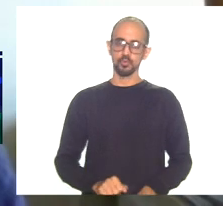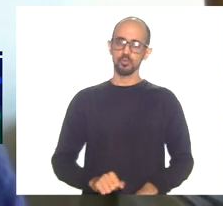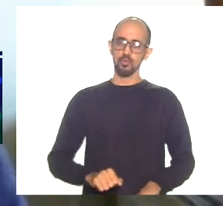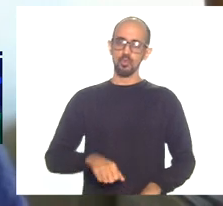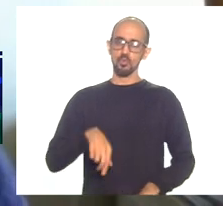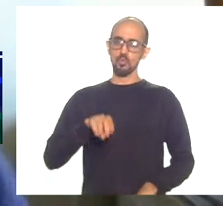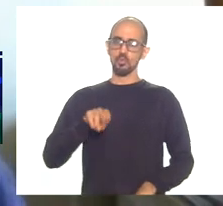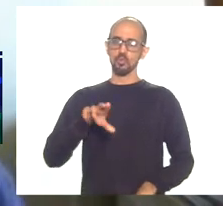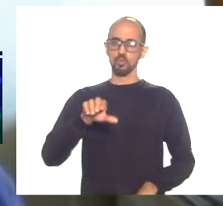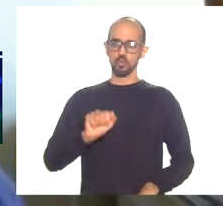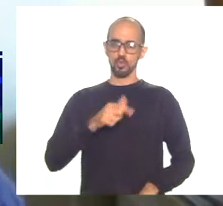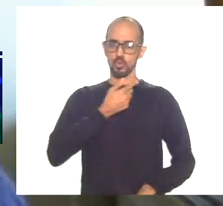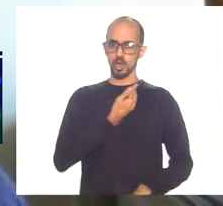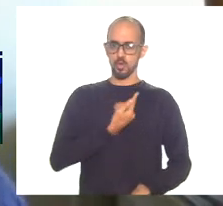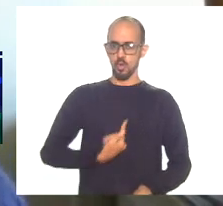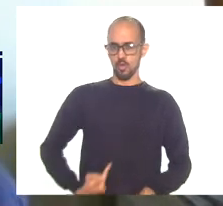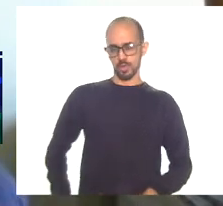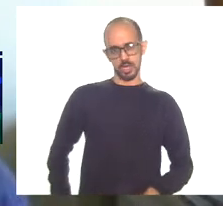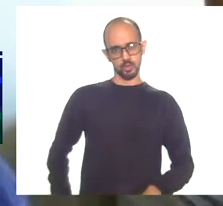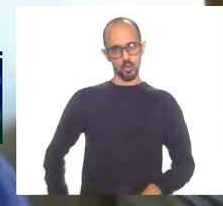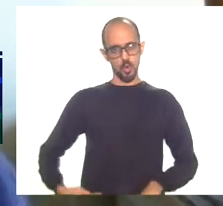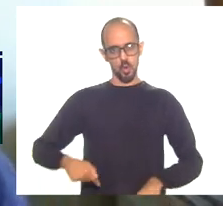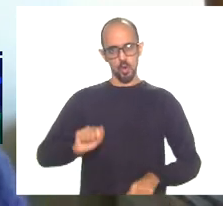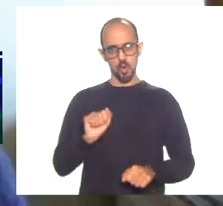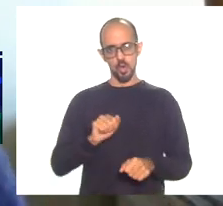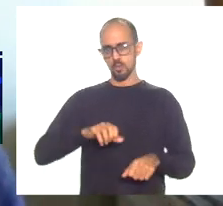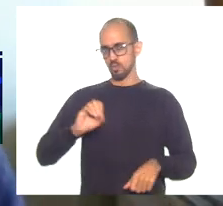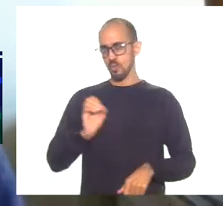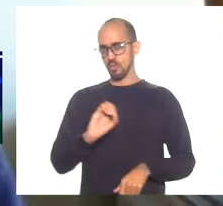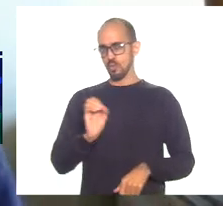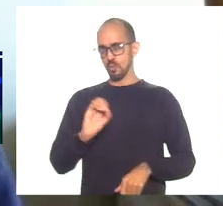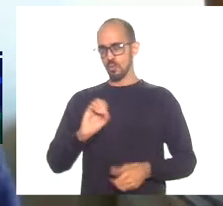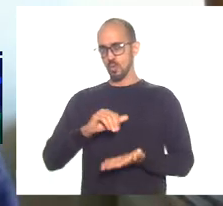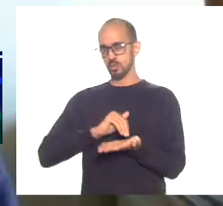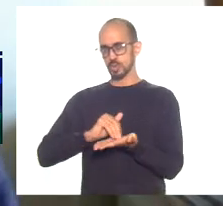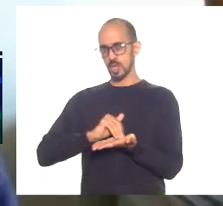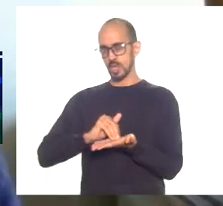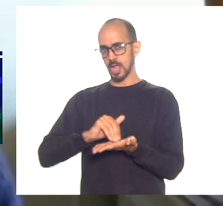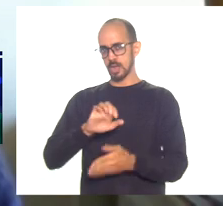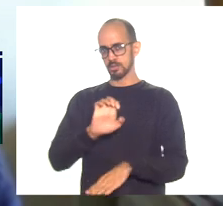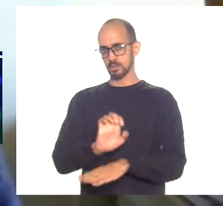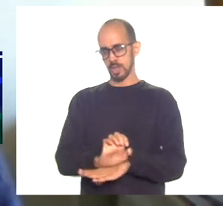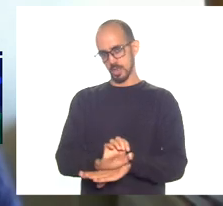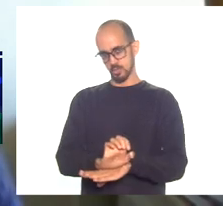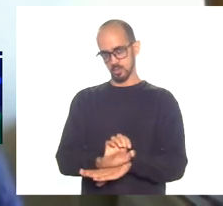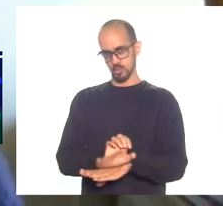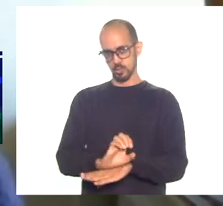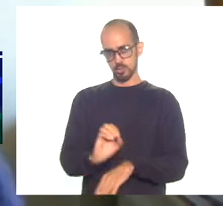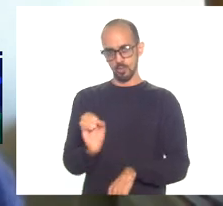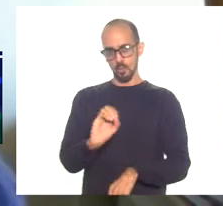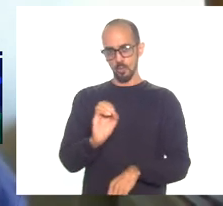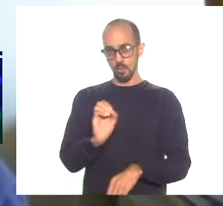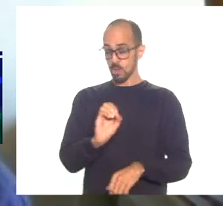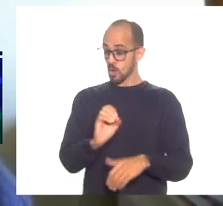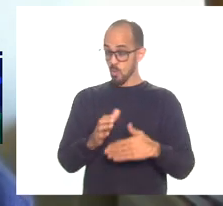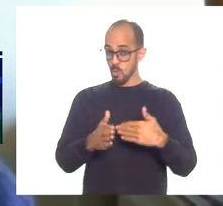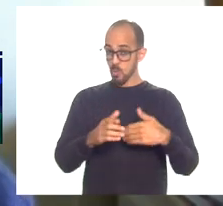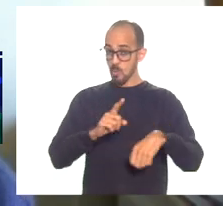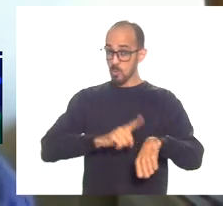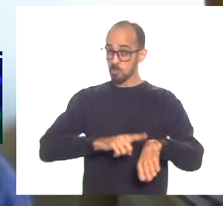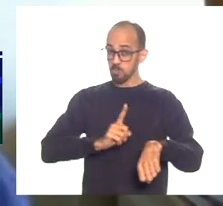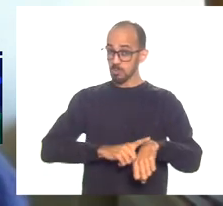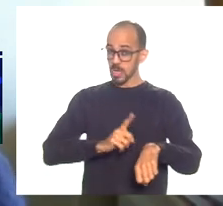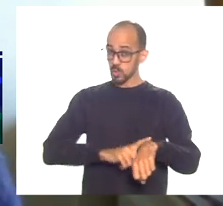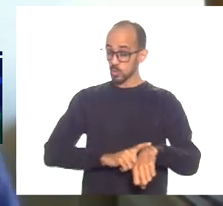Governador nenhum secretário de estado em uma época